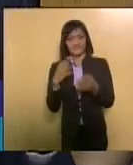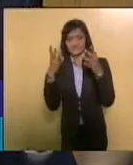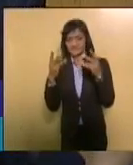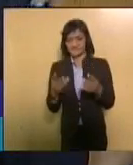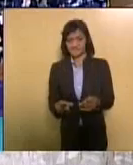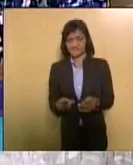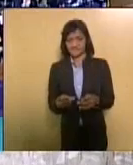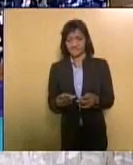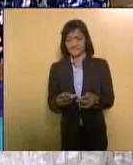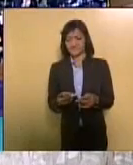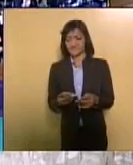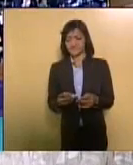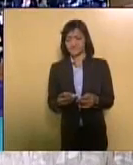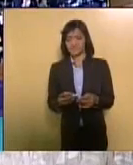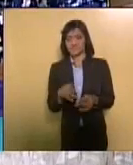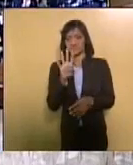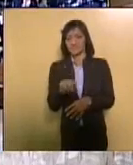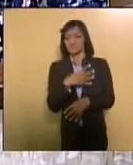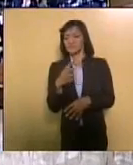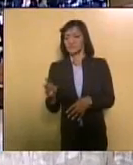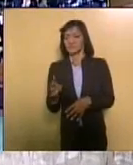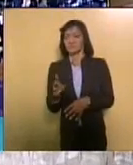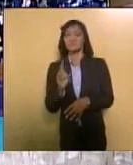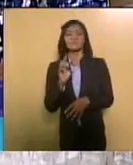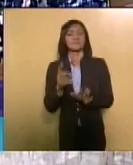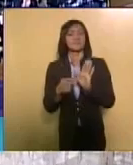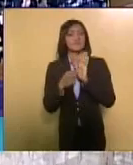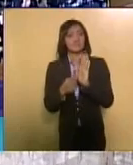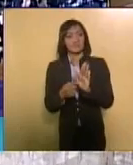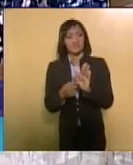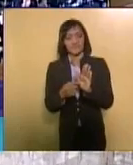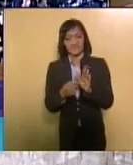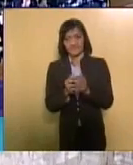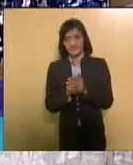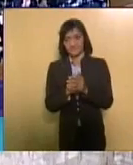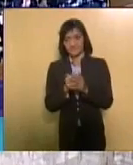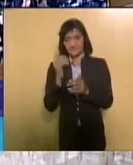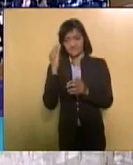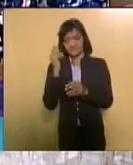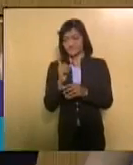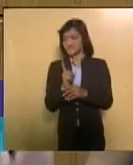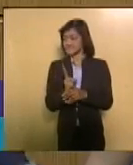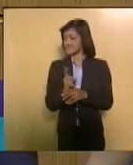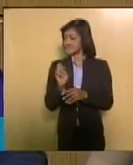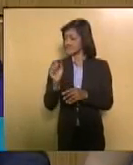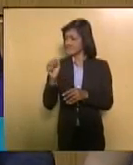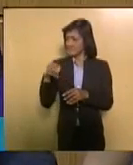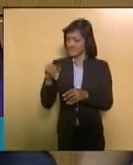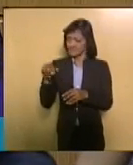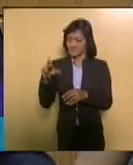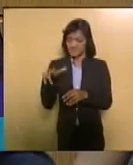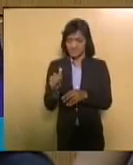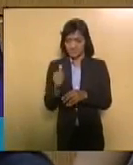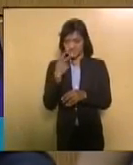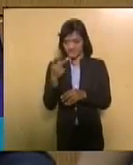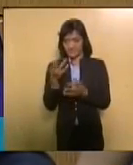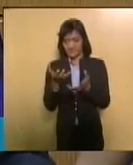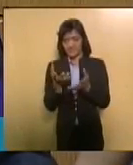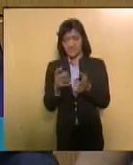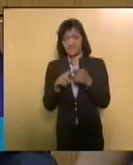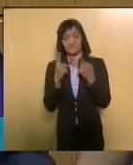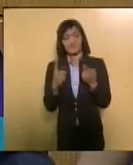nessa nessa nessa tabela isso aqui é mais ilustrativo né Não sei se a Samira quer falar alguma coisa sobre a tabela mas